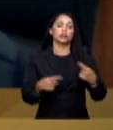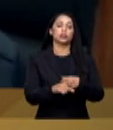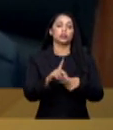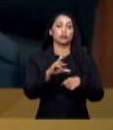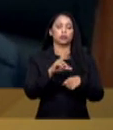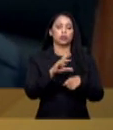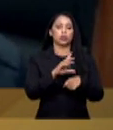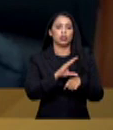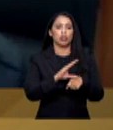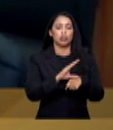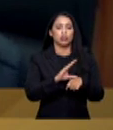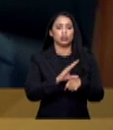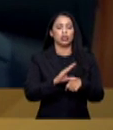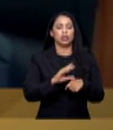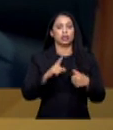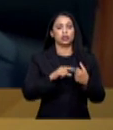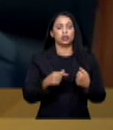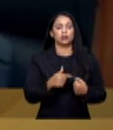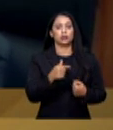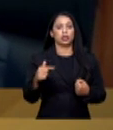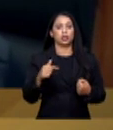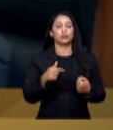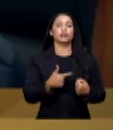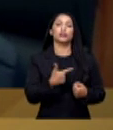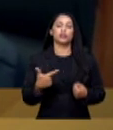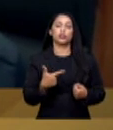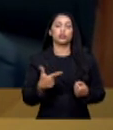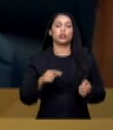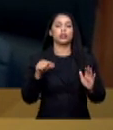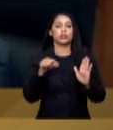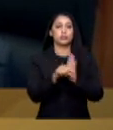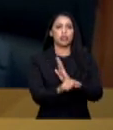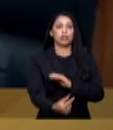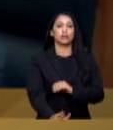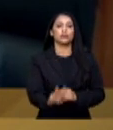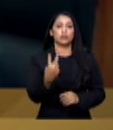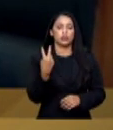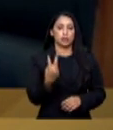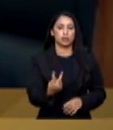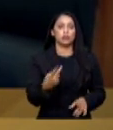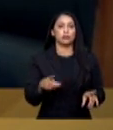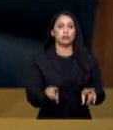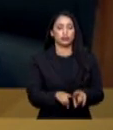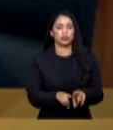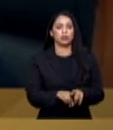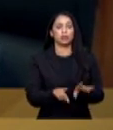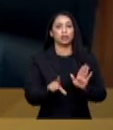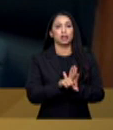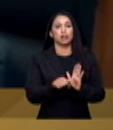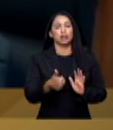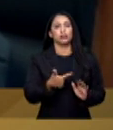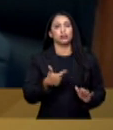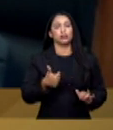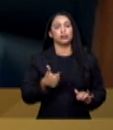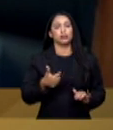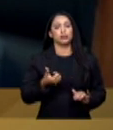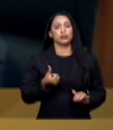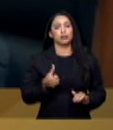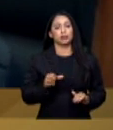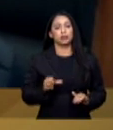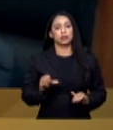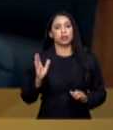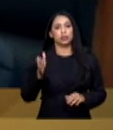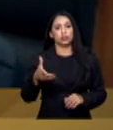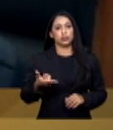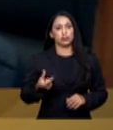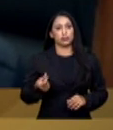7º, parágrafo 2º e 22º, parágrafo 2º da Lei 12.016 de